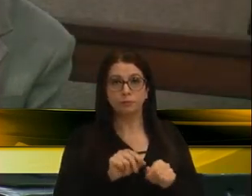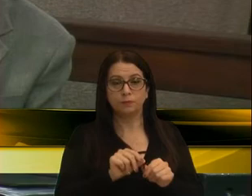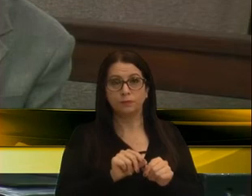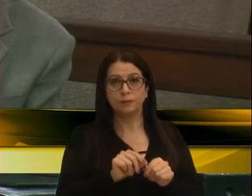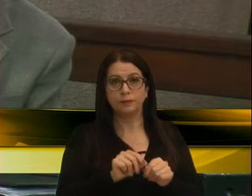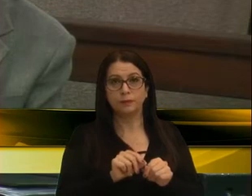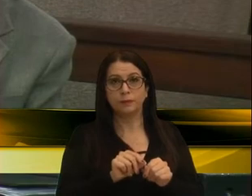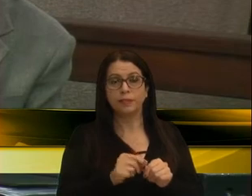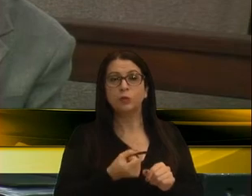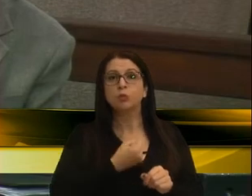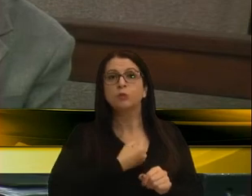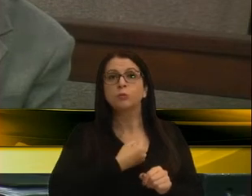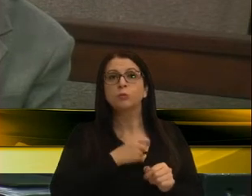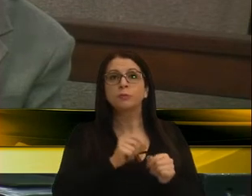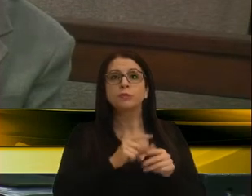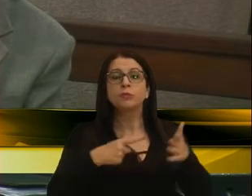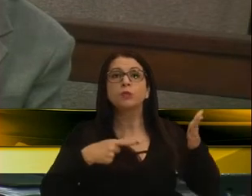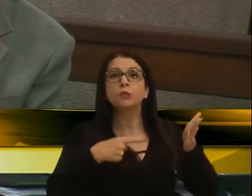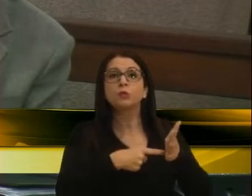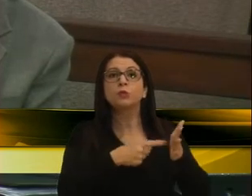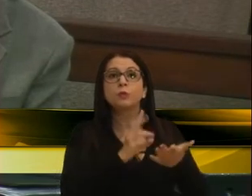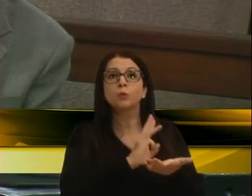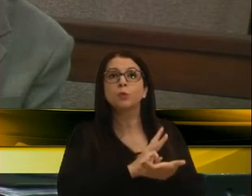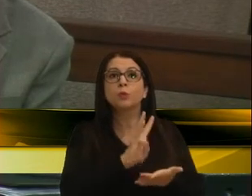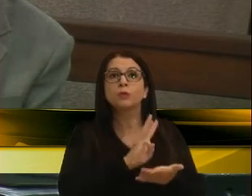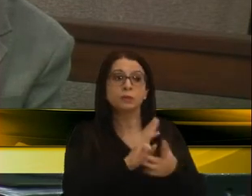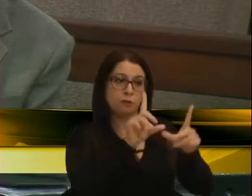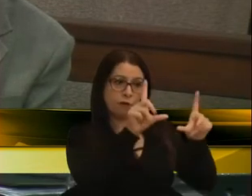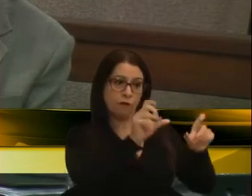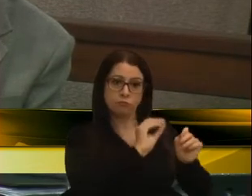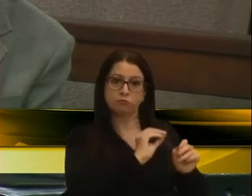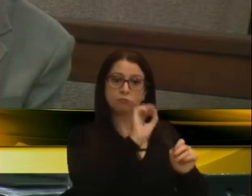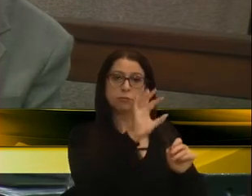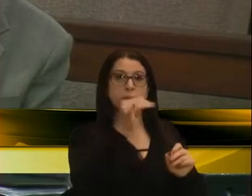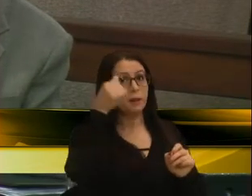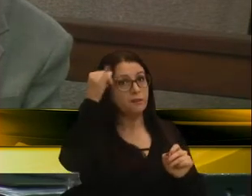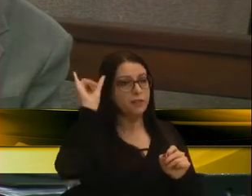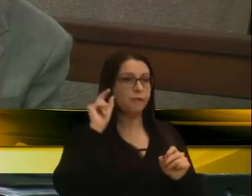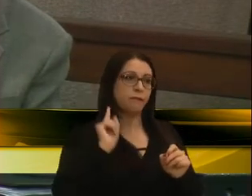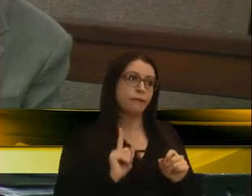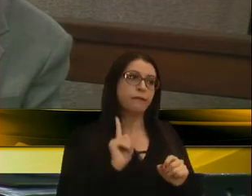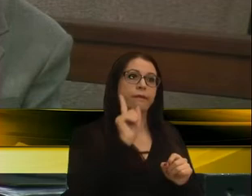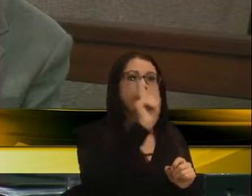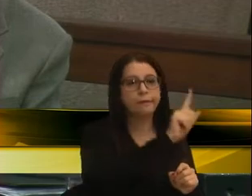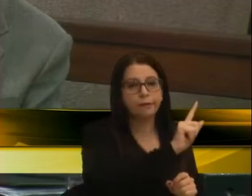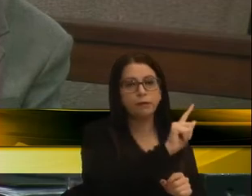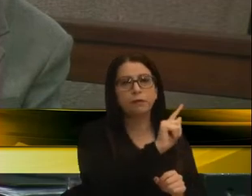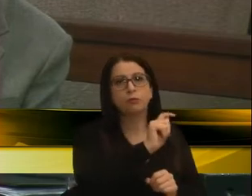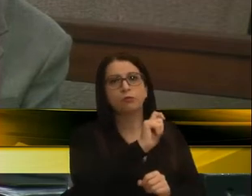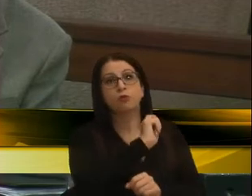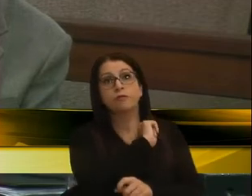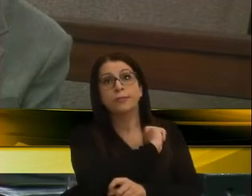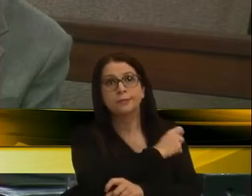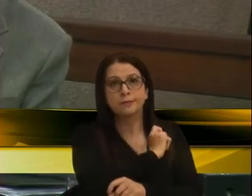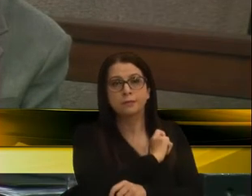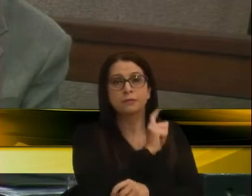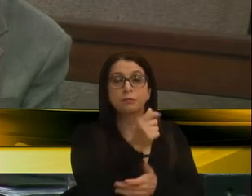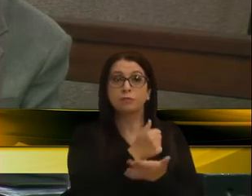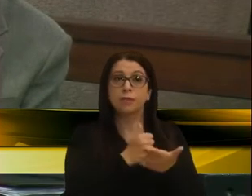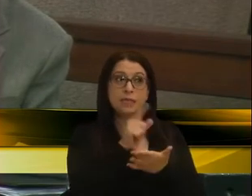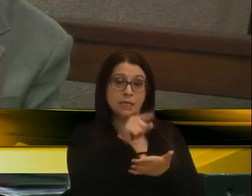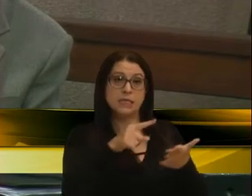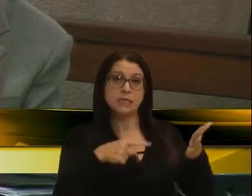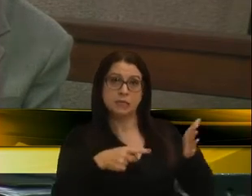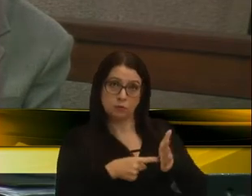tivesse um número para fazer a denúncia por WhatsApp, com foto, para evitar o deslocamento do fiscal, e aí, com base nesta